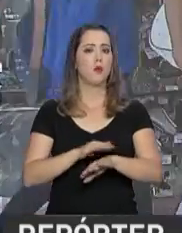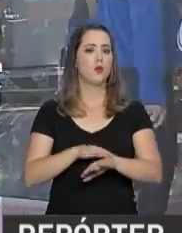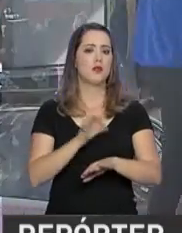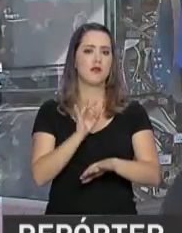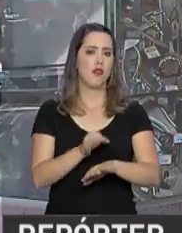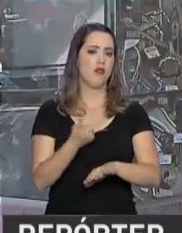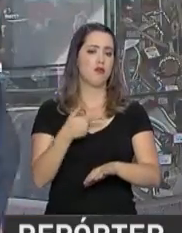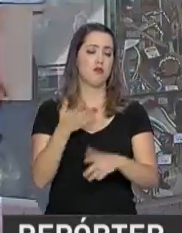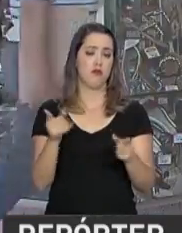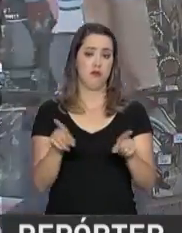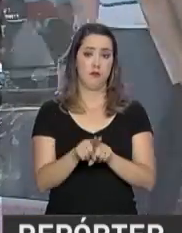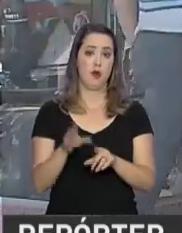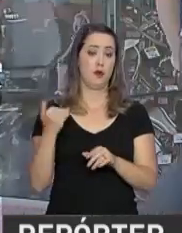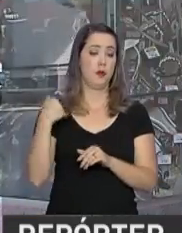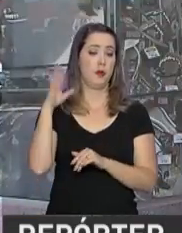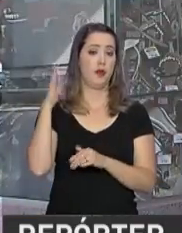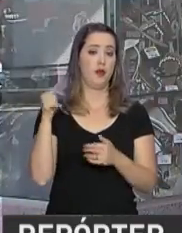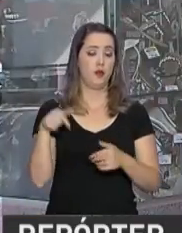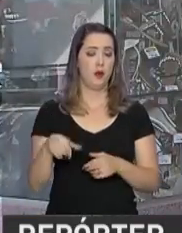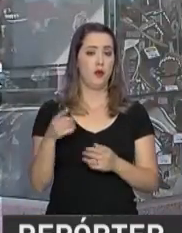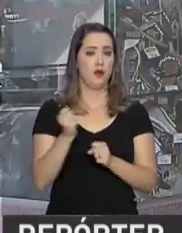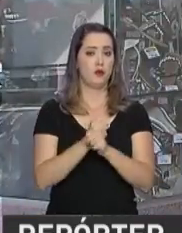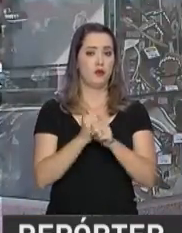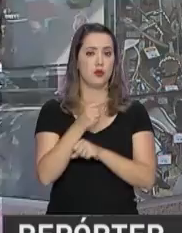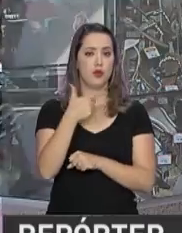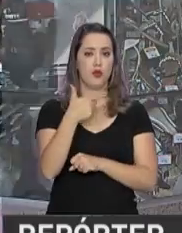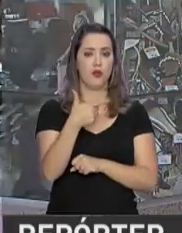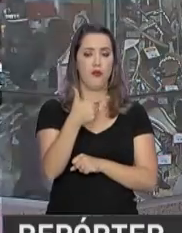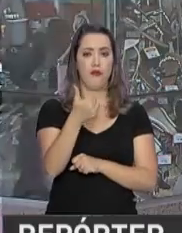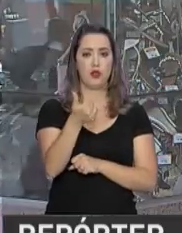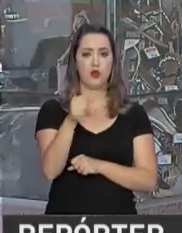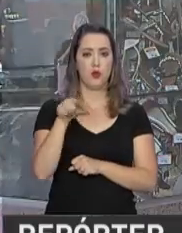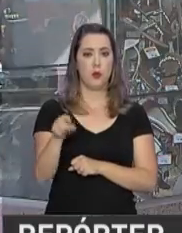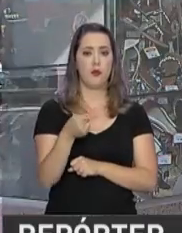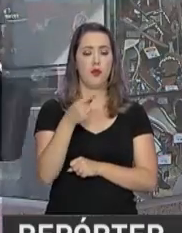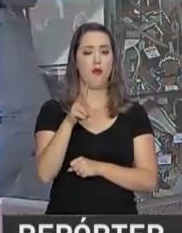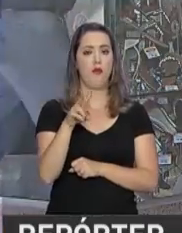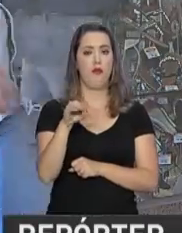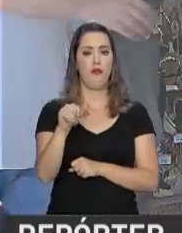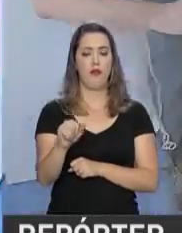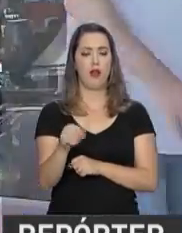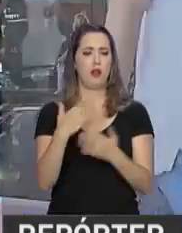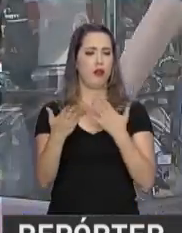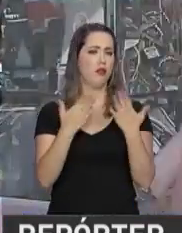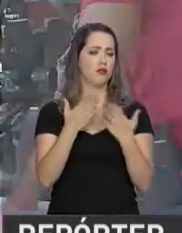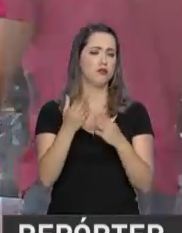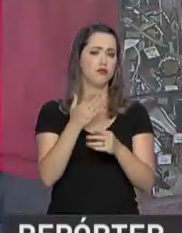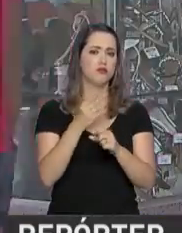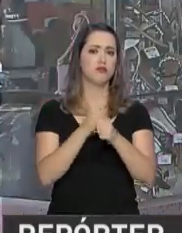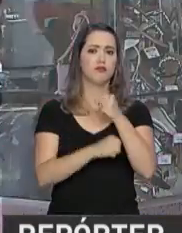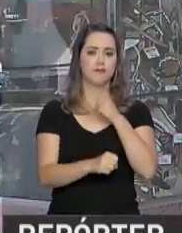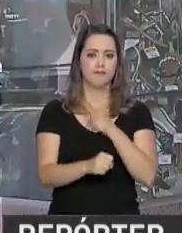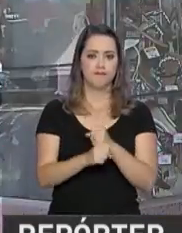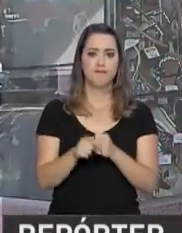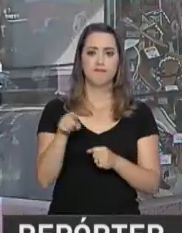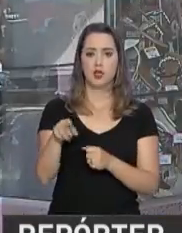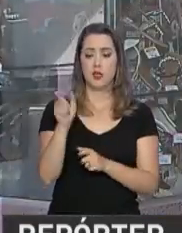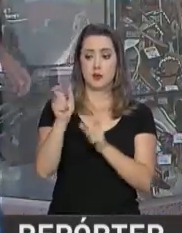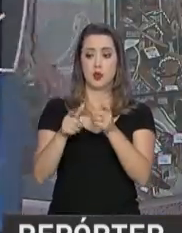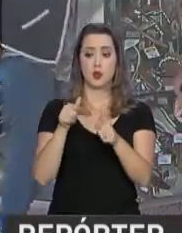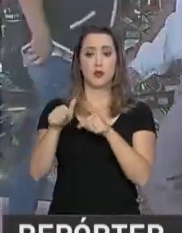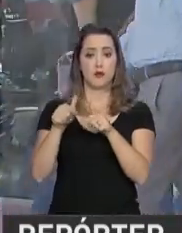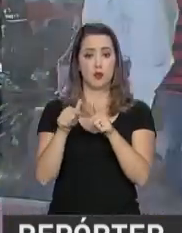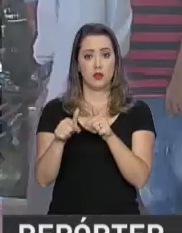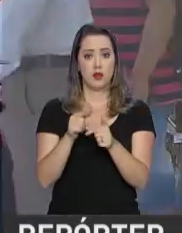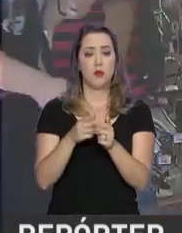ser maior este ano com mais de 21 mil vagas em relação ao ano passado ea efetivação desses temporários deve